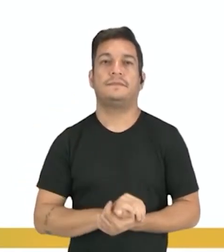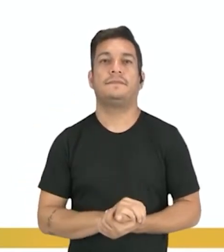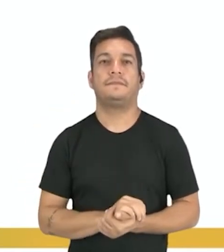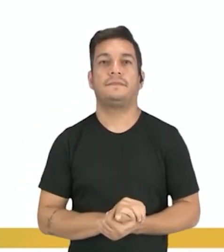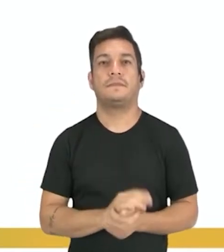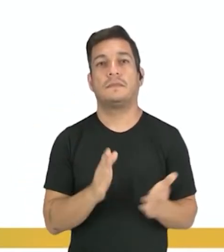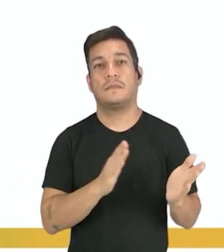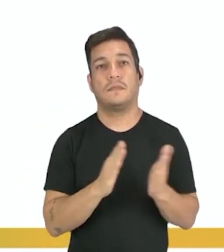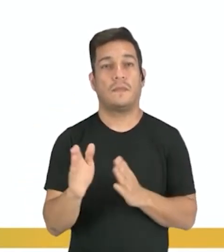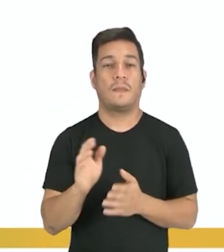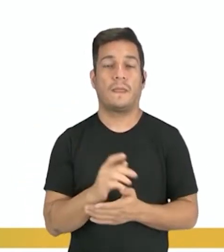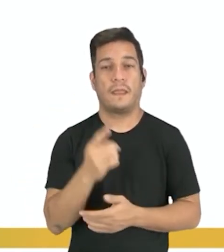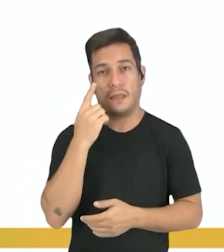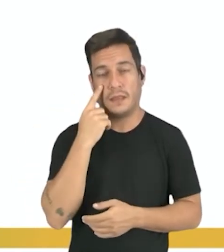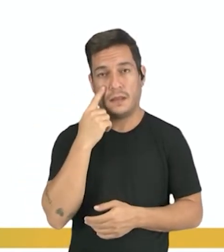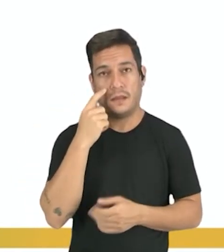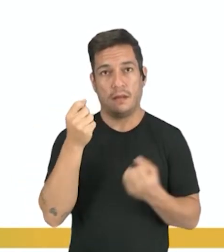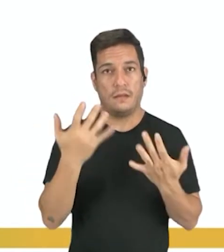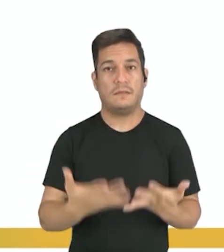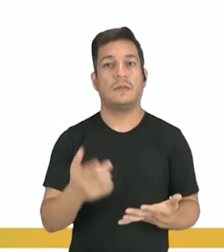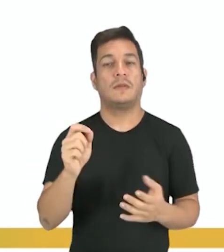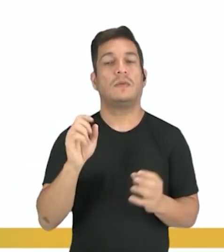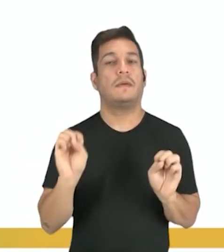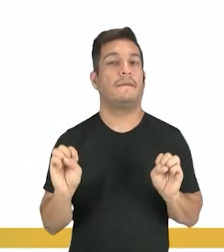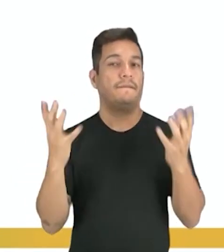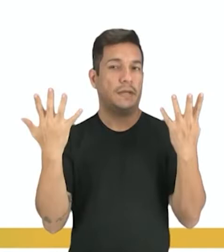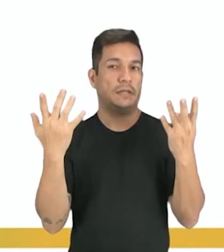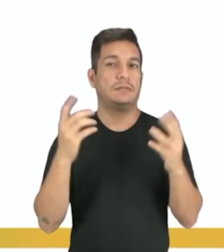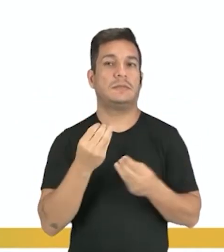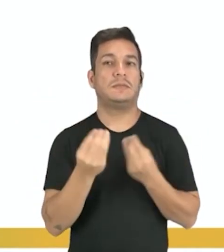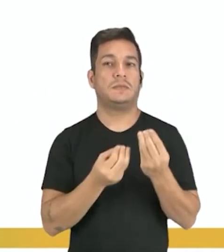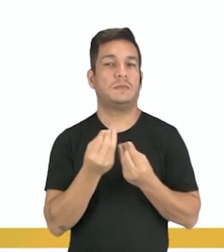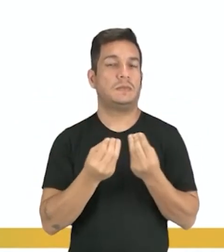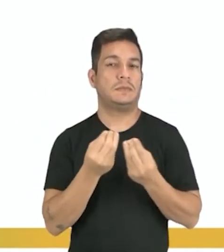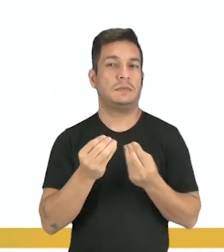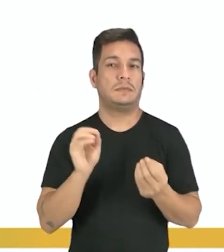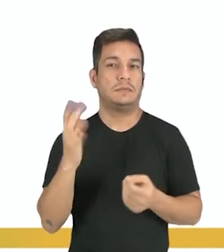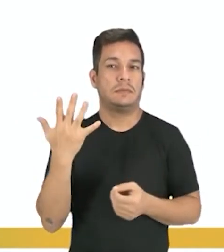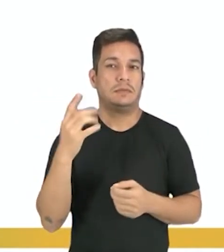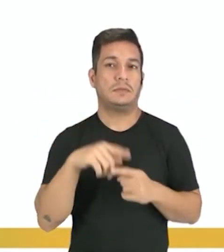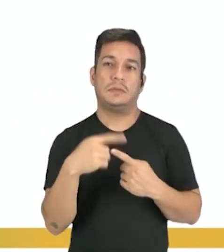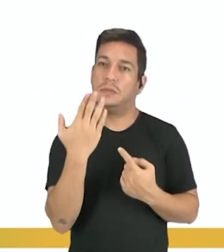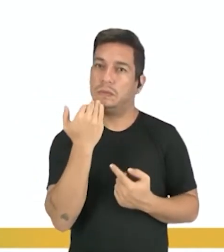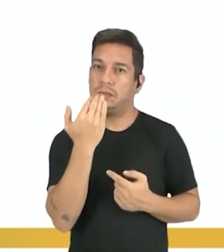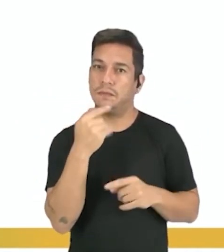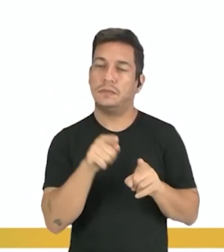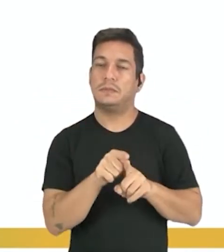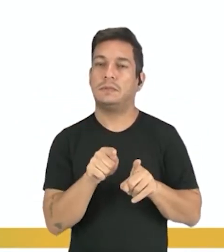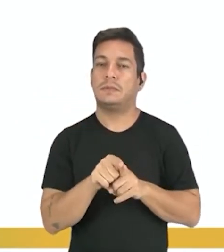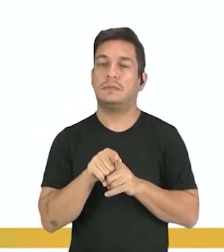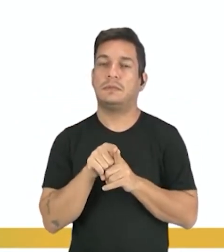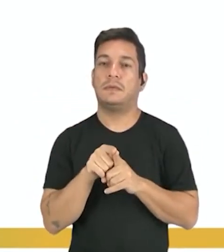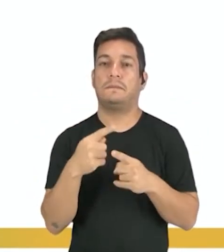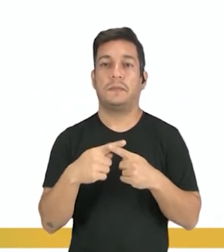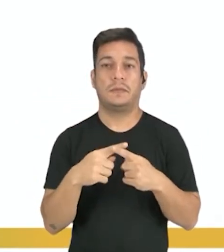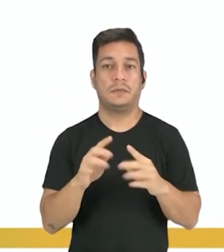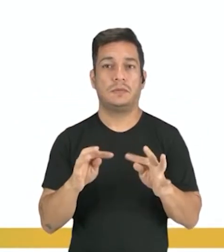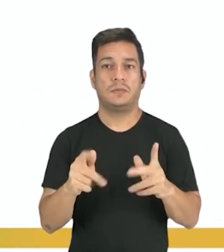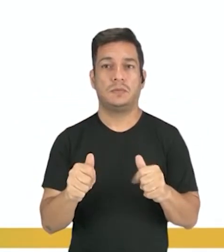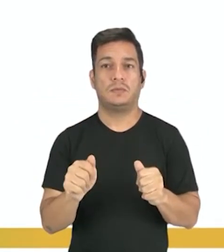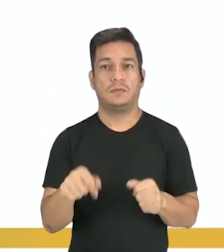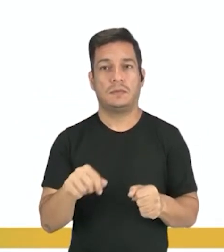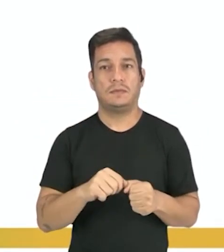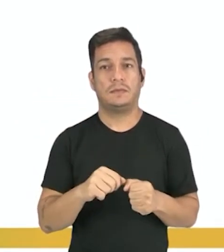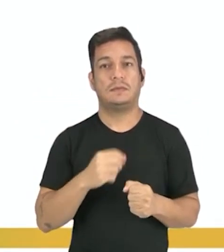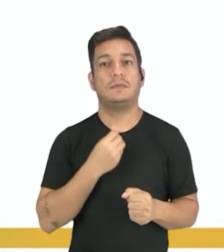anal as então a gente falou um pouquinho sobre esse festival e sobre até mesmo sobre as comidas e tudo mais porque é tudo